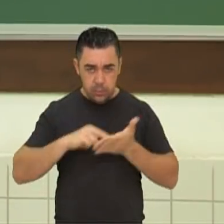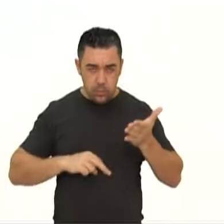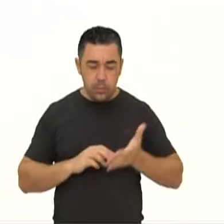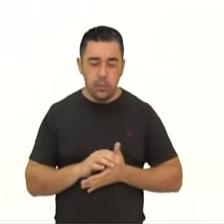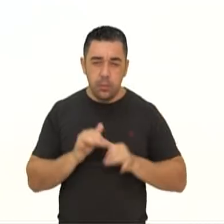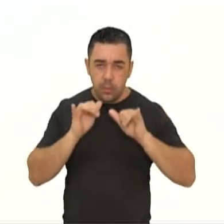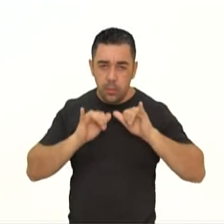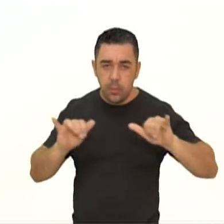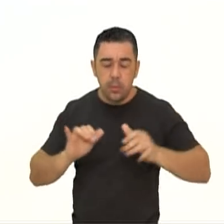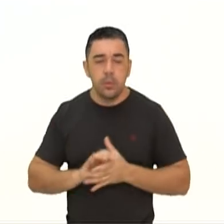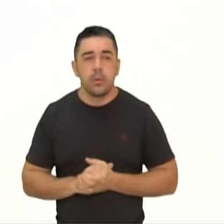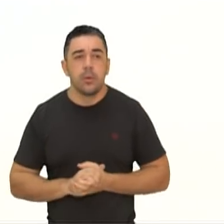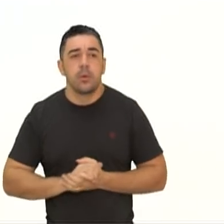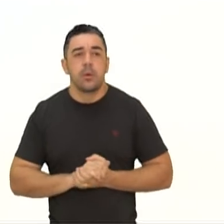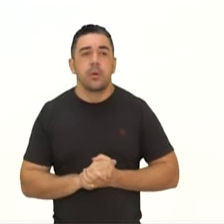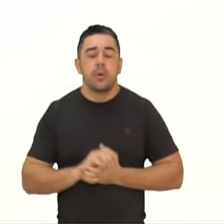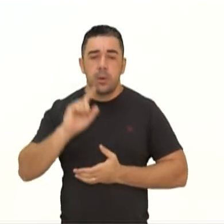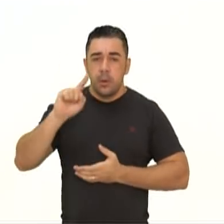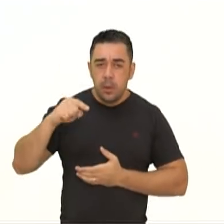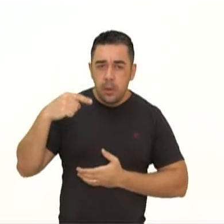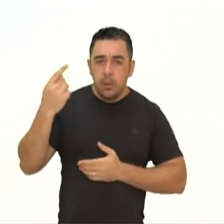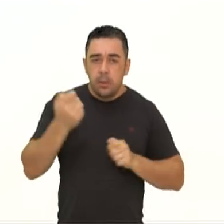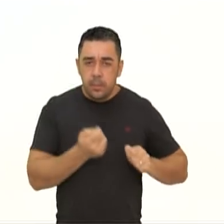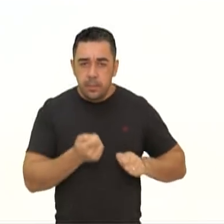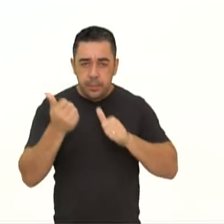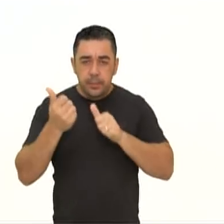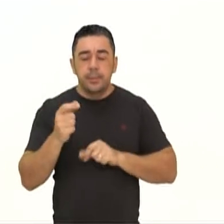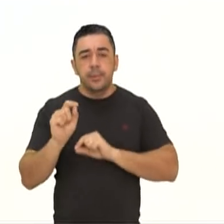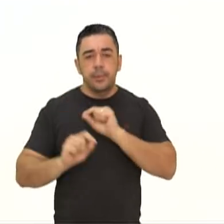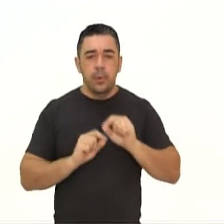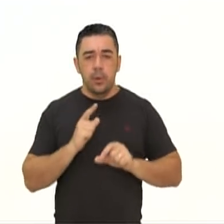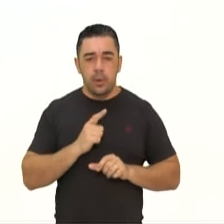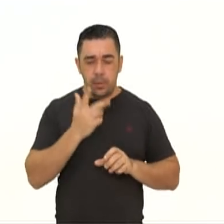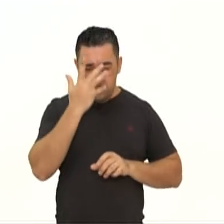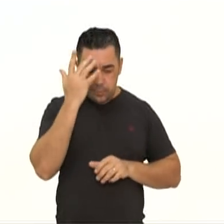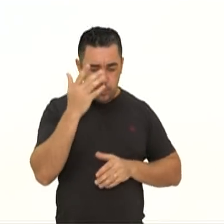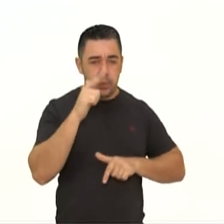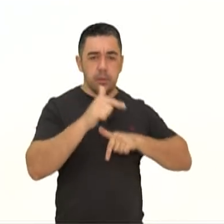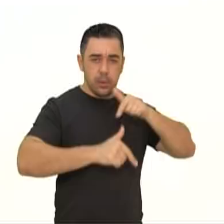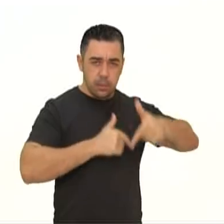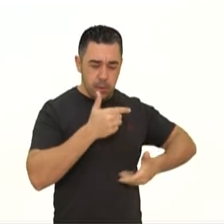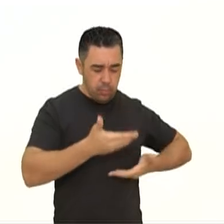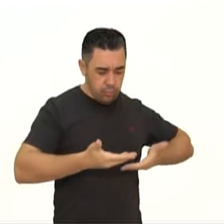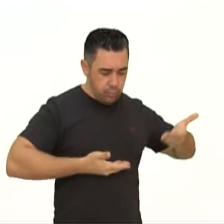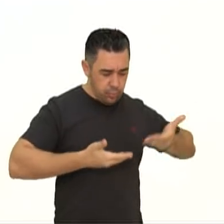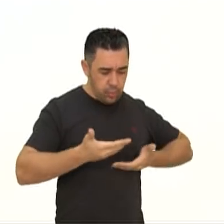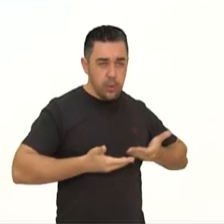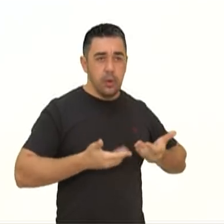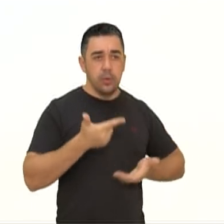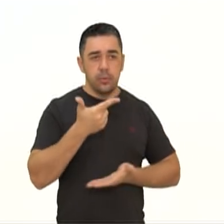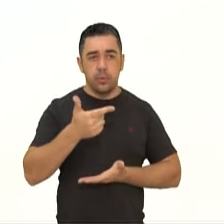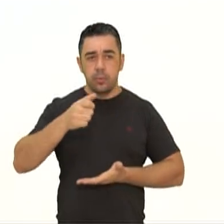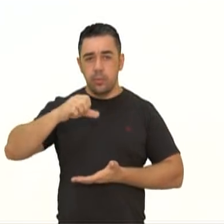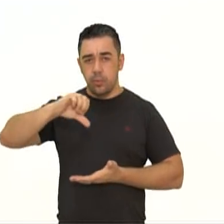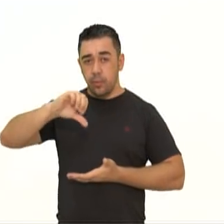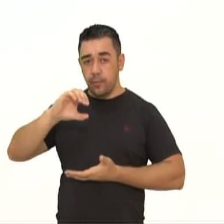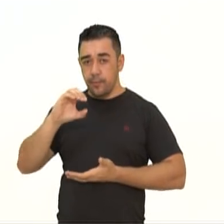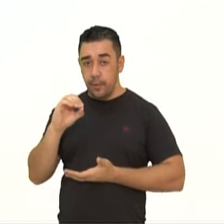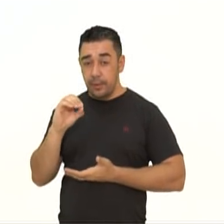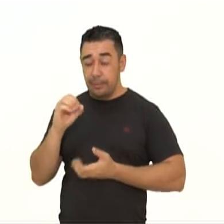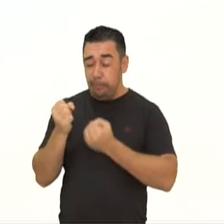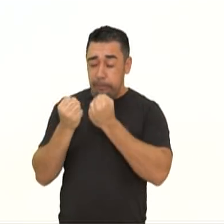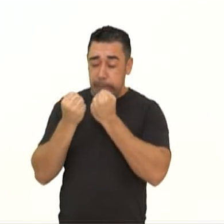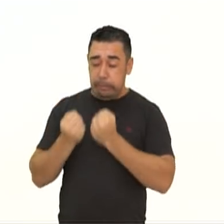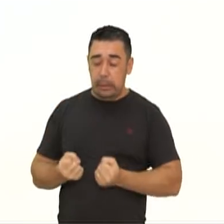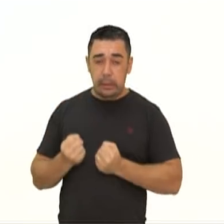notícia. Após Réveillon, garis retiram 290 toneladas de lixo de Copacabana.